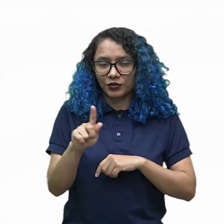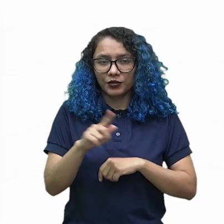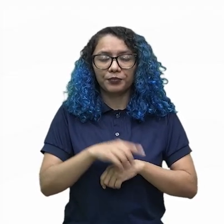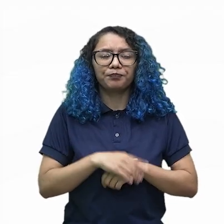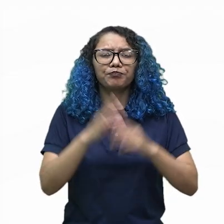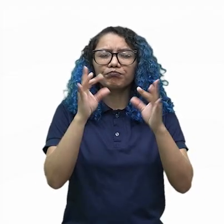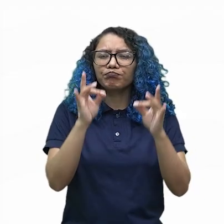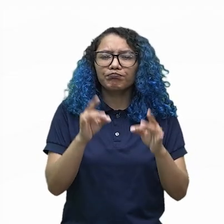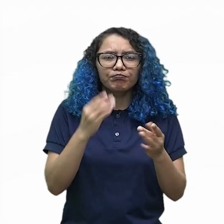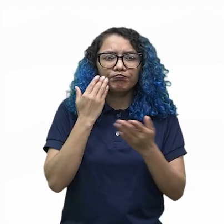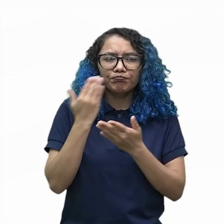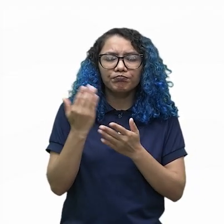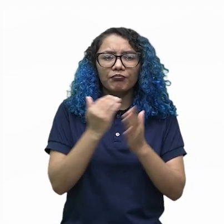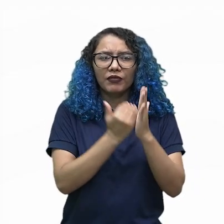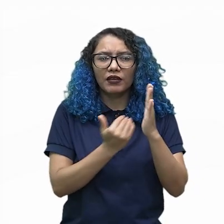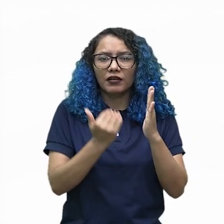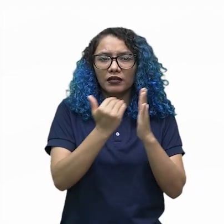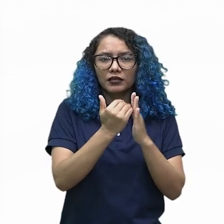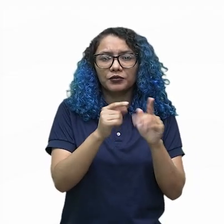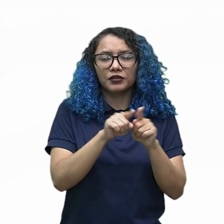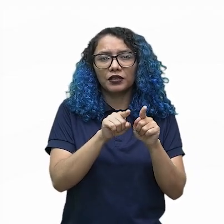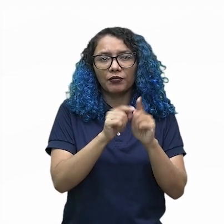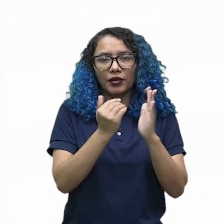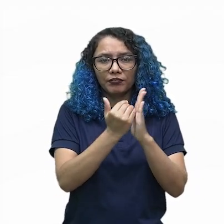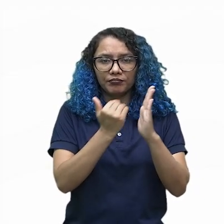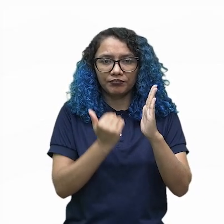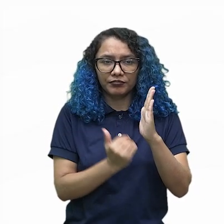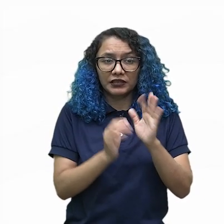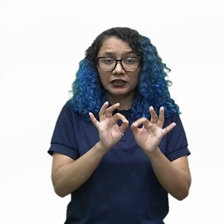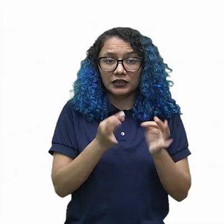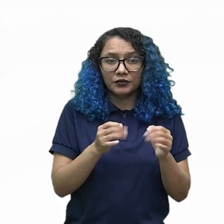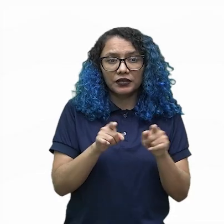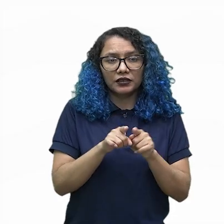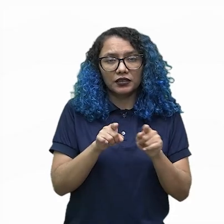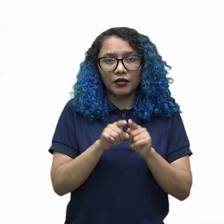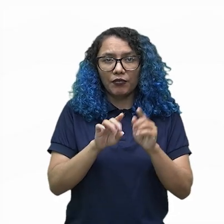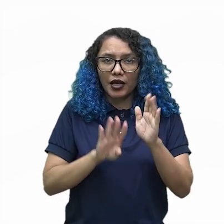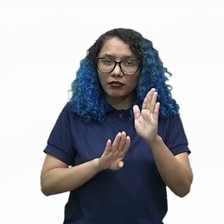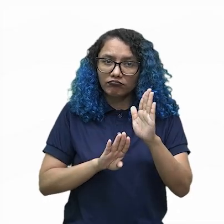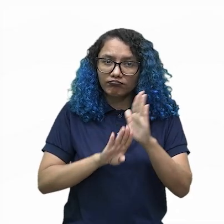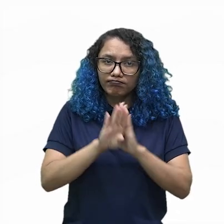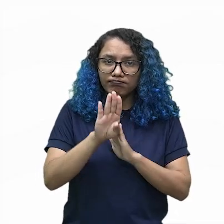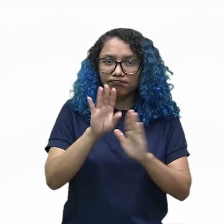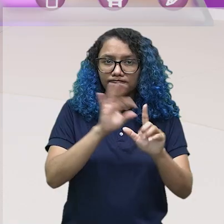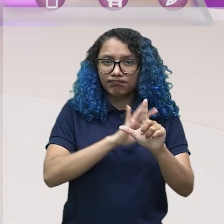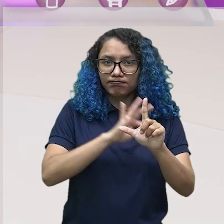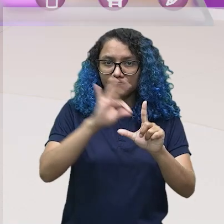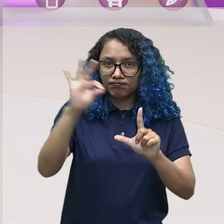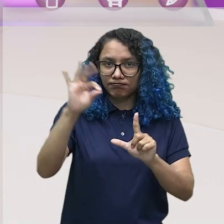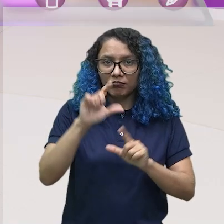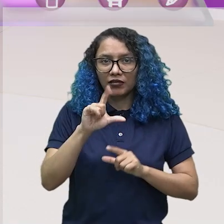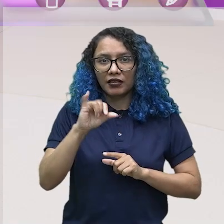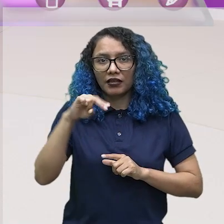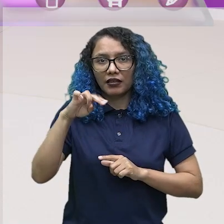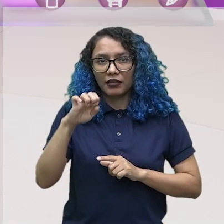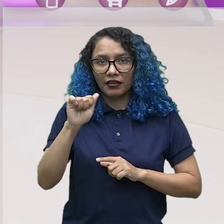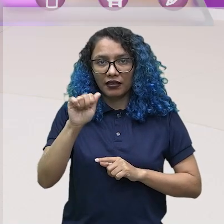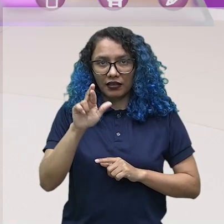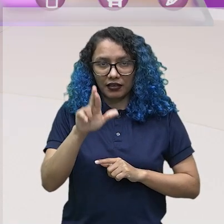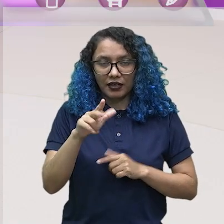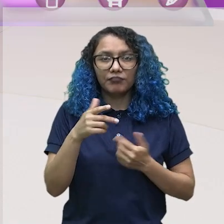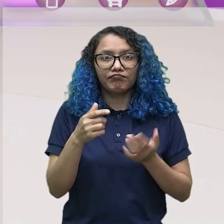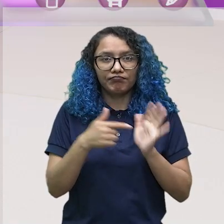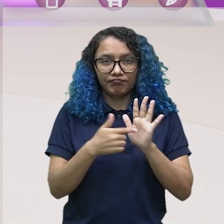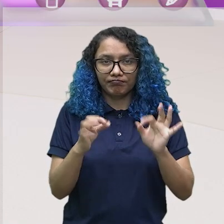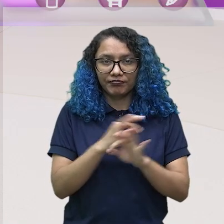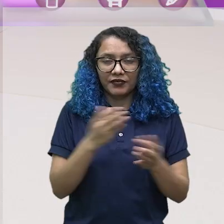geométricas. Detalhamento, acréscimos e decréscimos simples e crescimento linear. Beleza? Então,